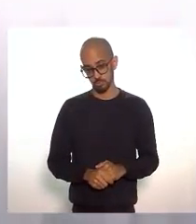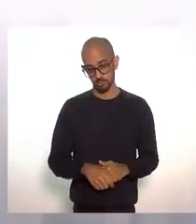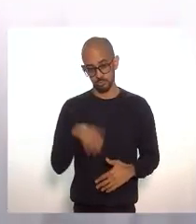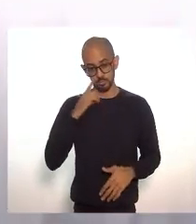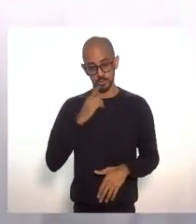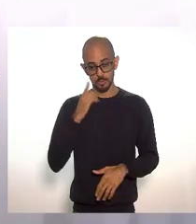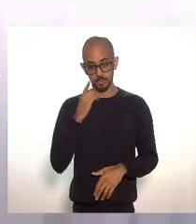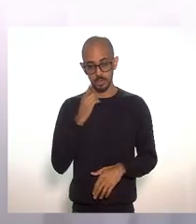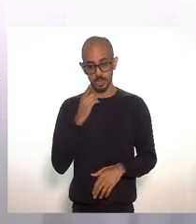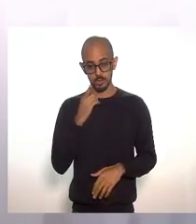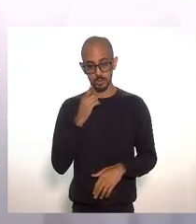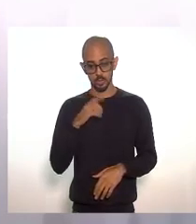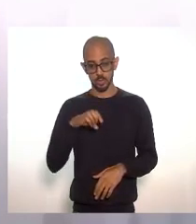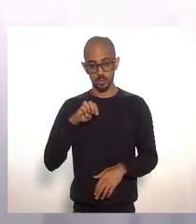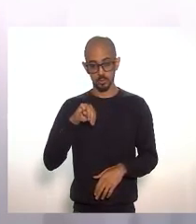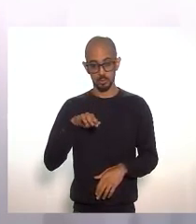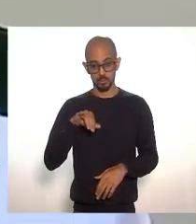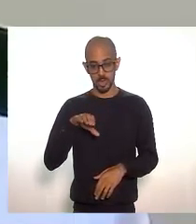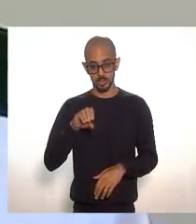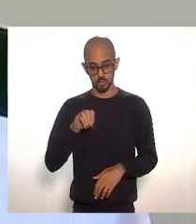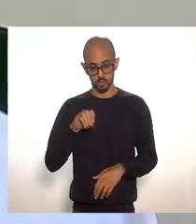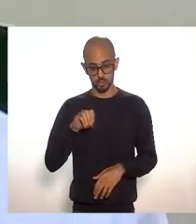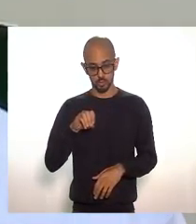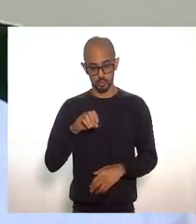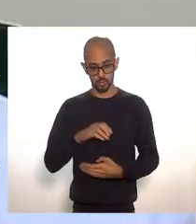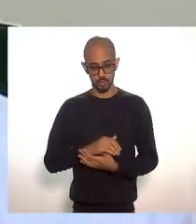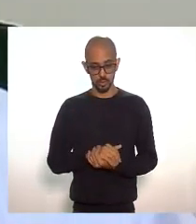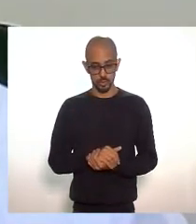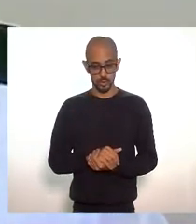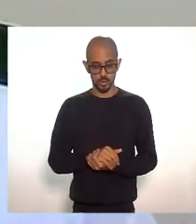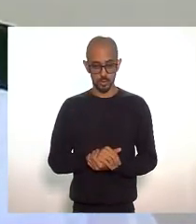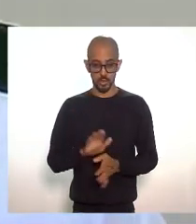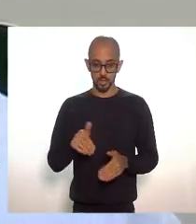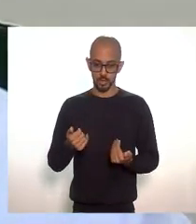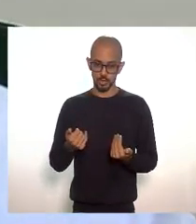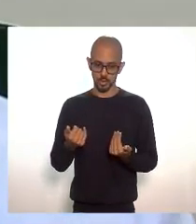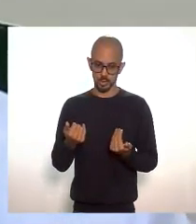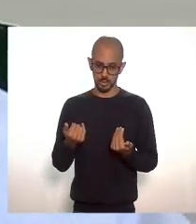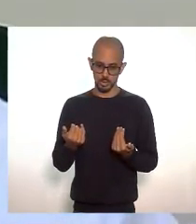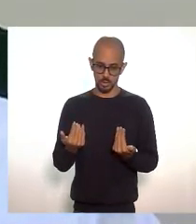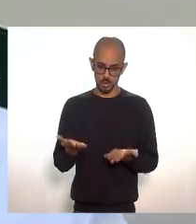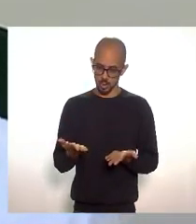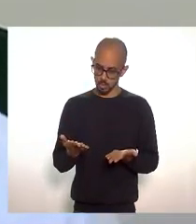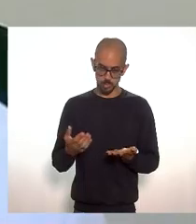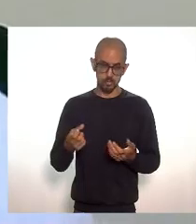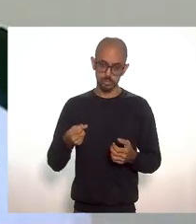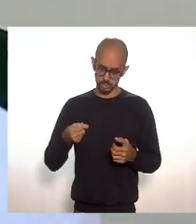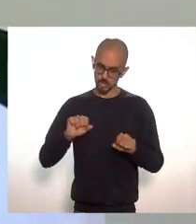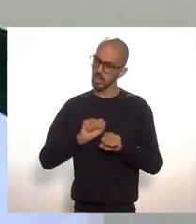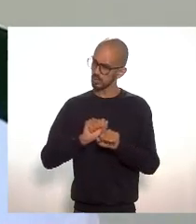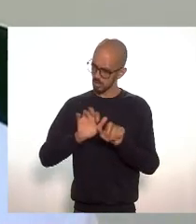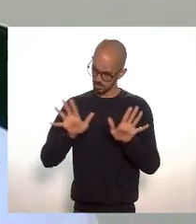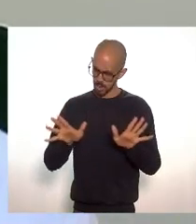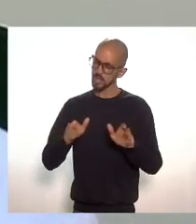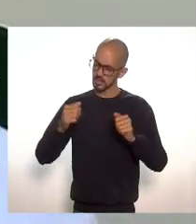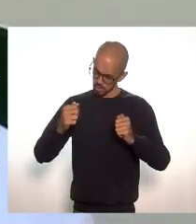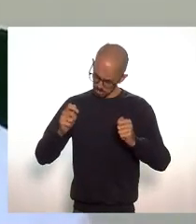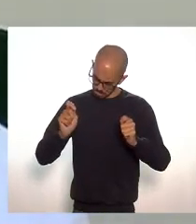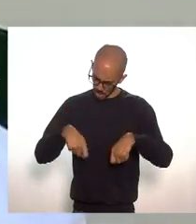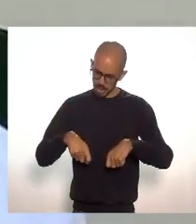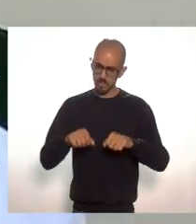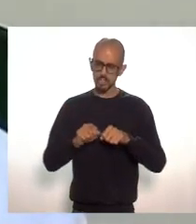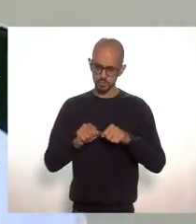Deputado Márcio Pacheco? Nessa parte, quanto maior a discussão e a transparência, melhor, deputado. Podemos fazer audiência